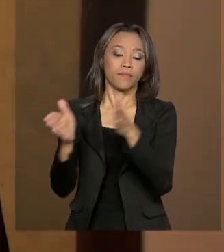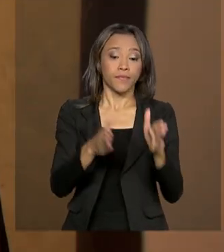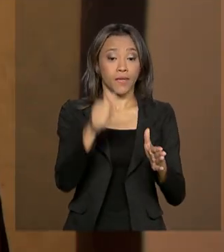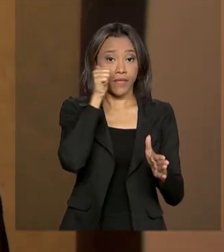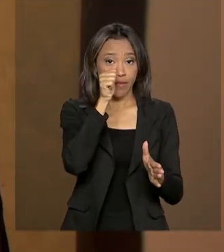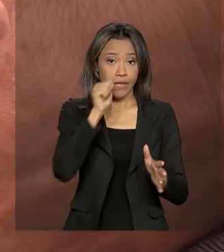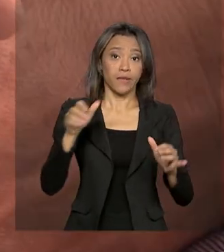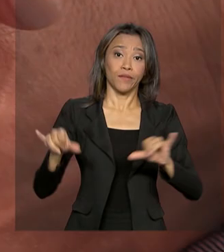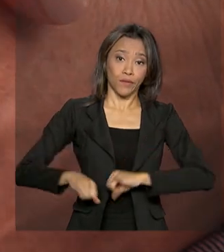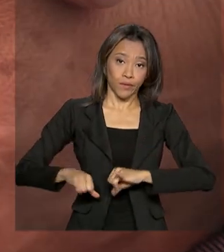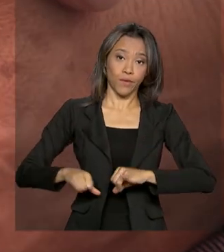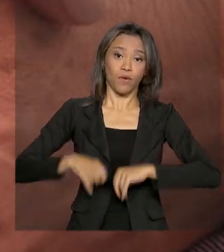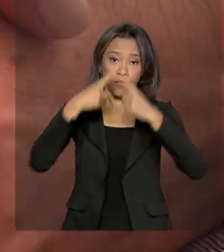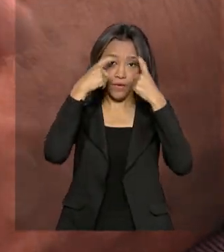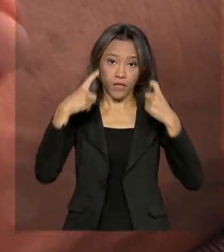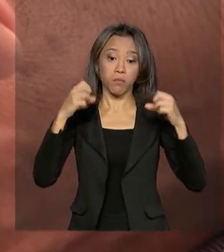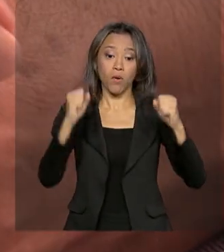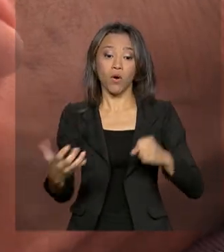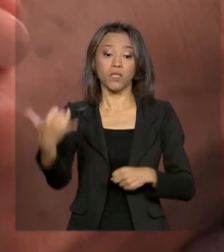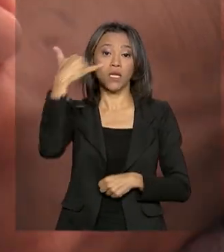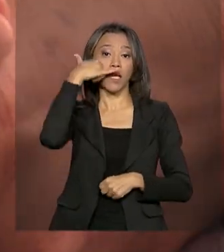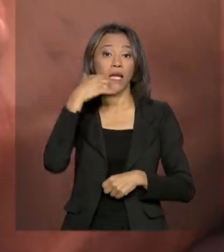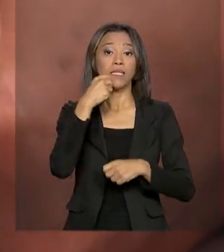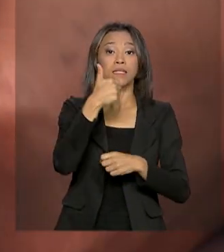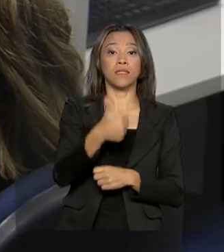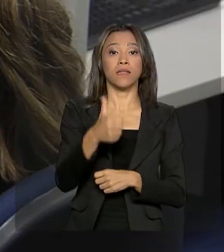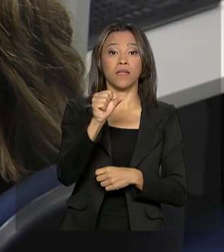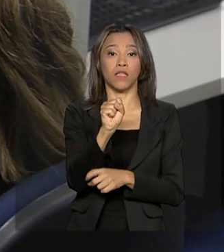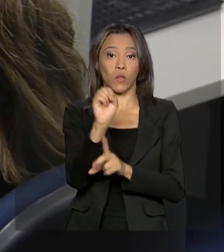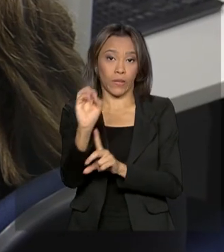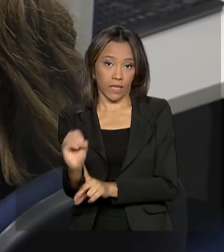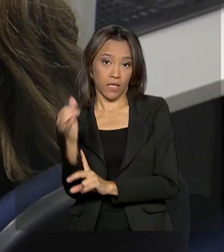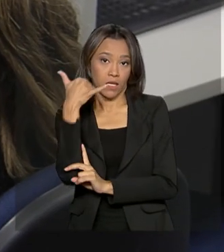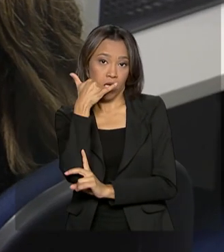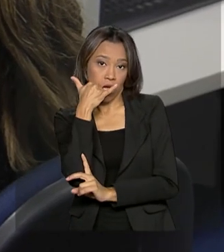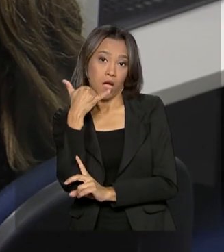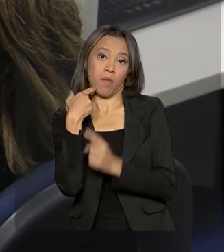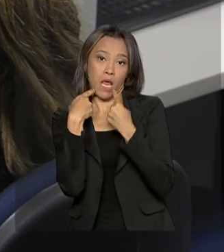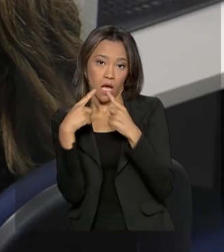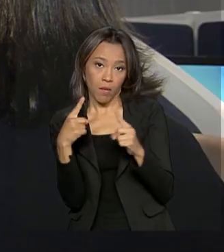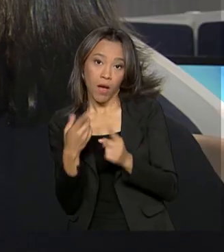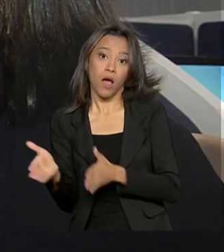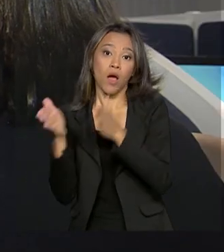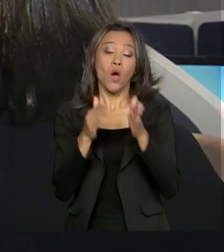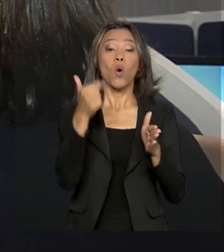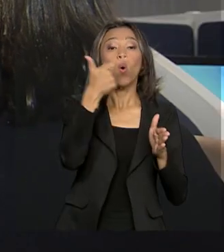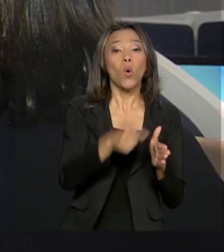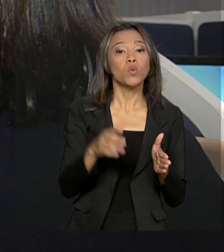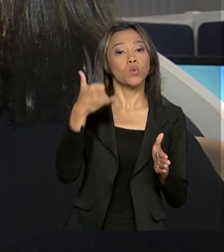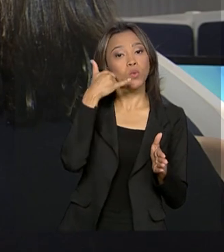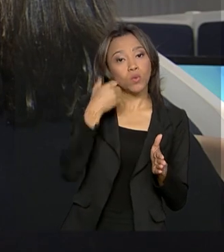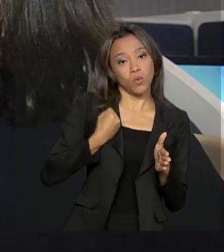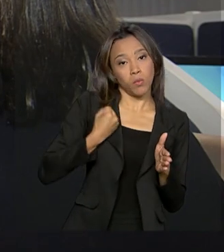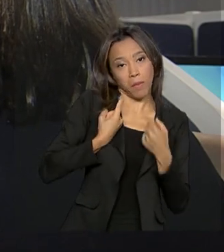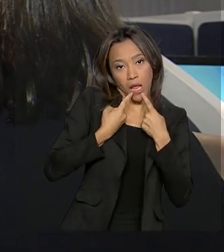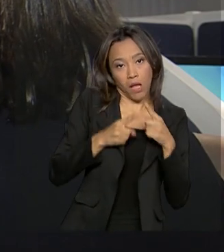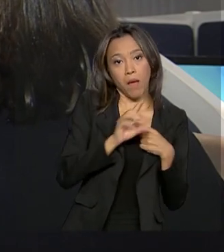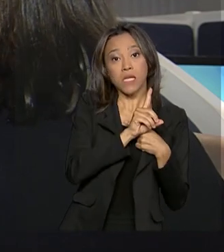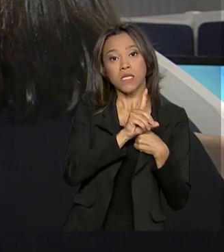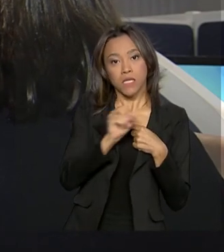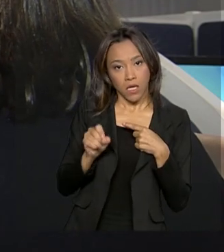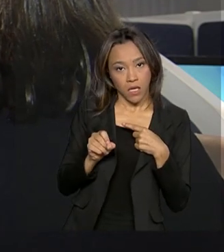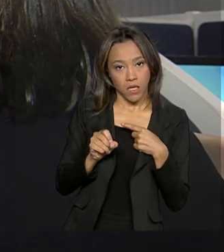violência podem denunciar no Ligue 180. Outro serviço telefônico é o Disque 100. Neste caso,